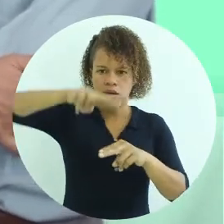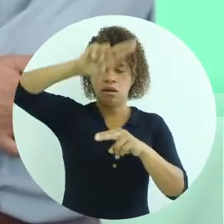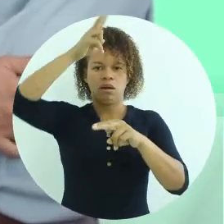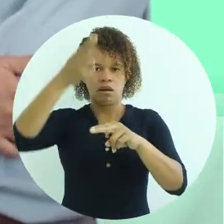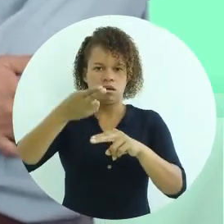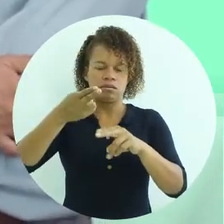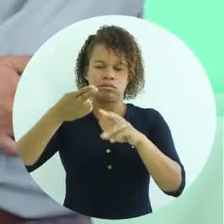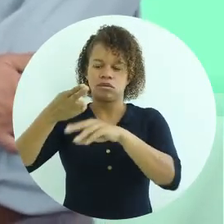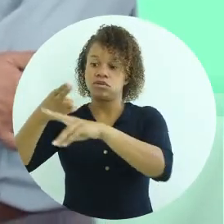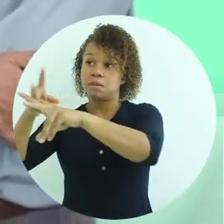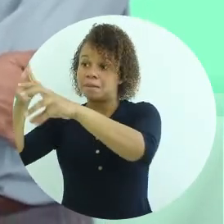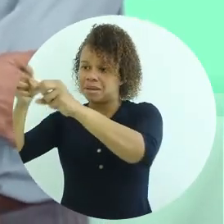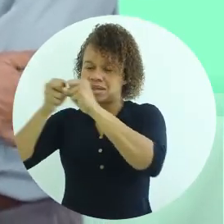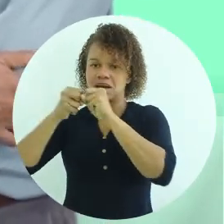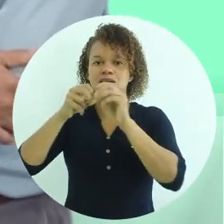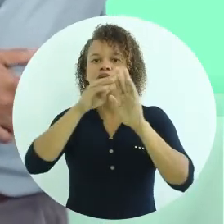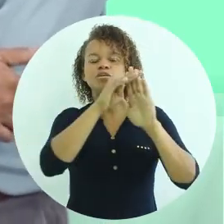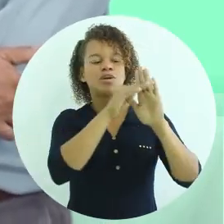tem que trazer ali